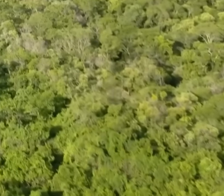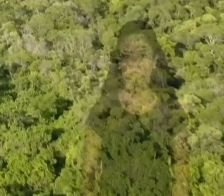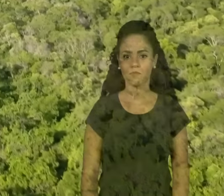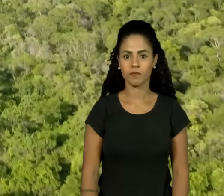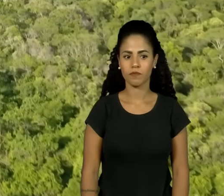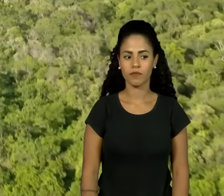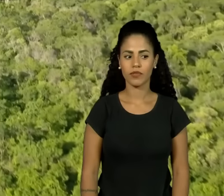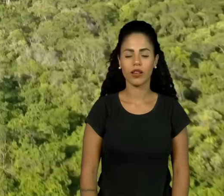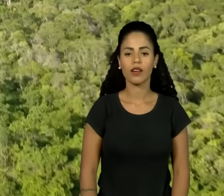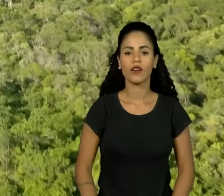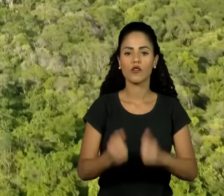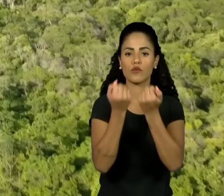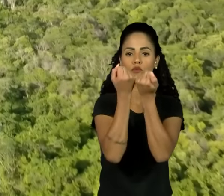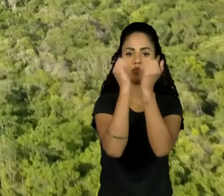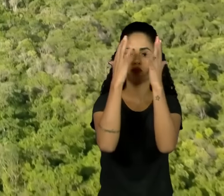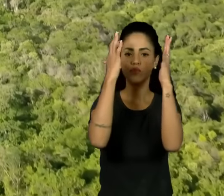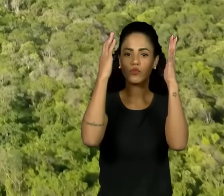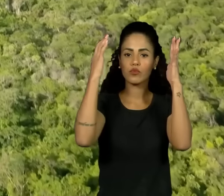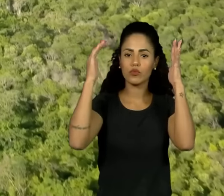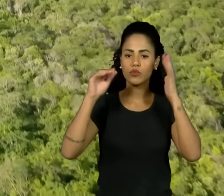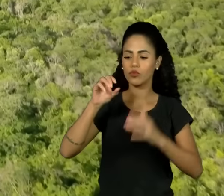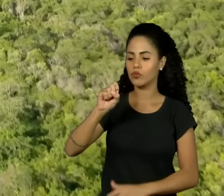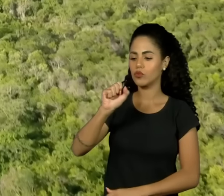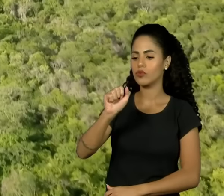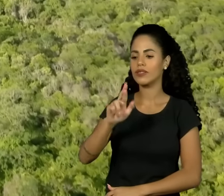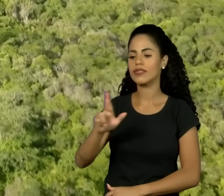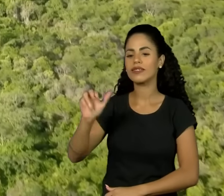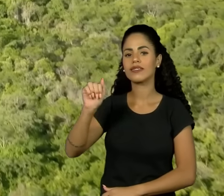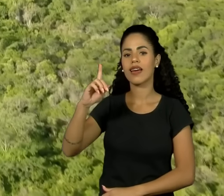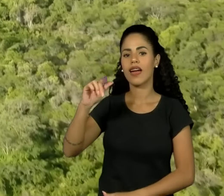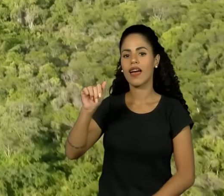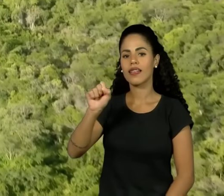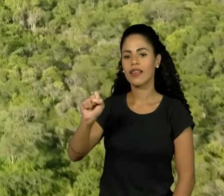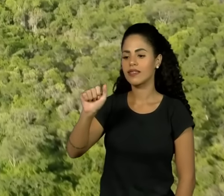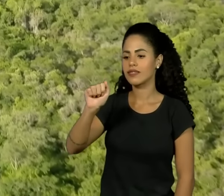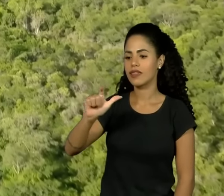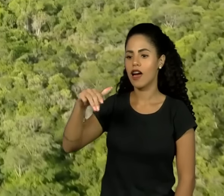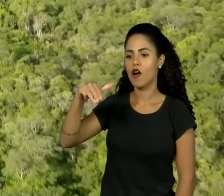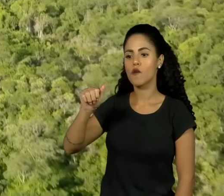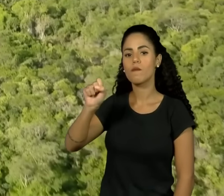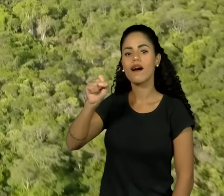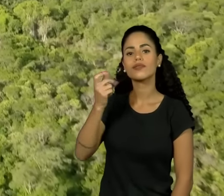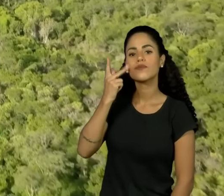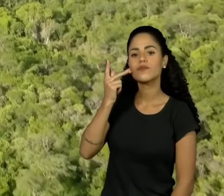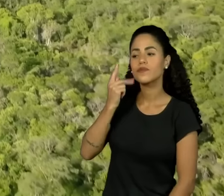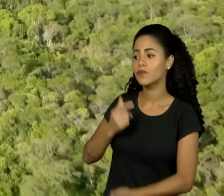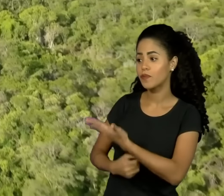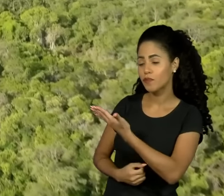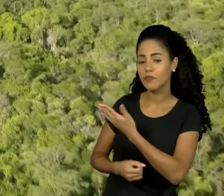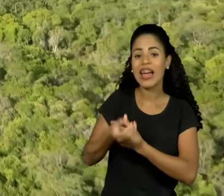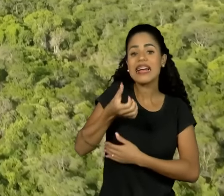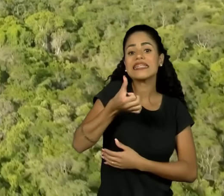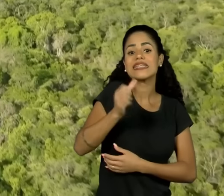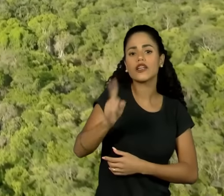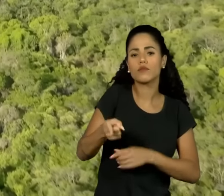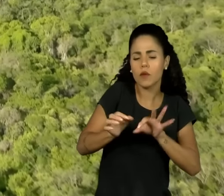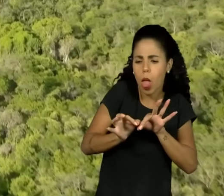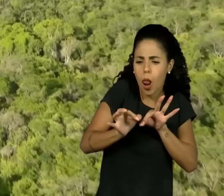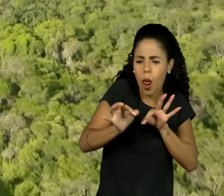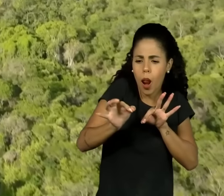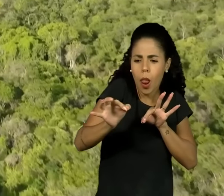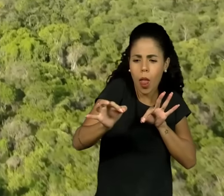Serra das Almas, a maior reserva particular do patrimônio natural do Ceará. São mais de 6 mil hectares na